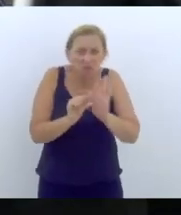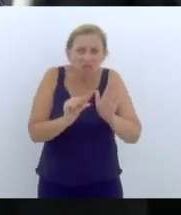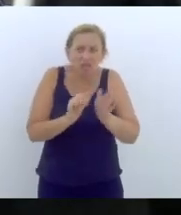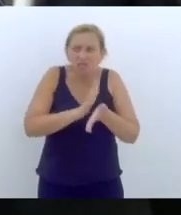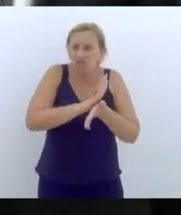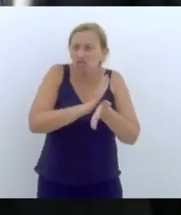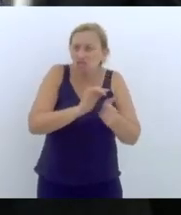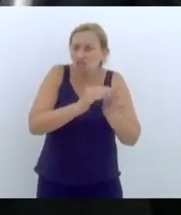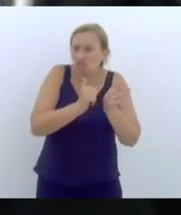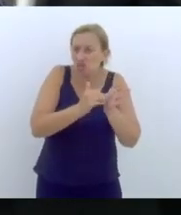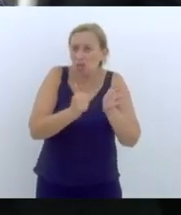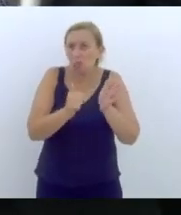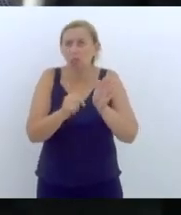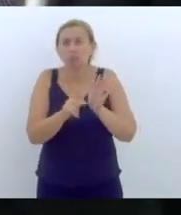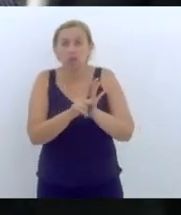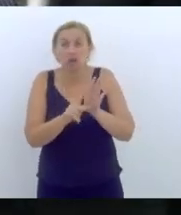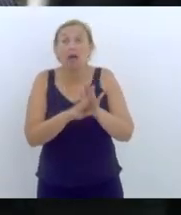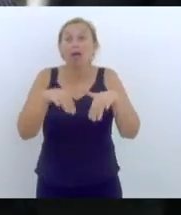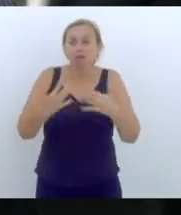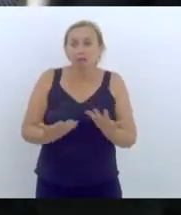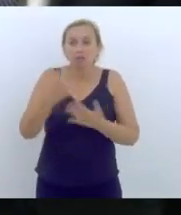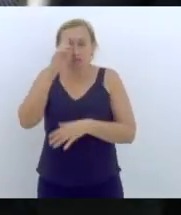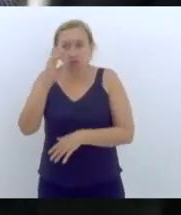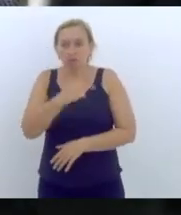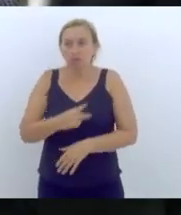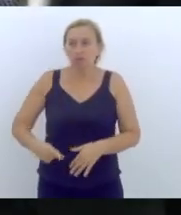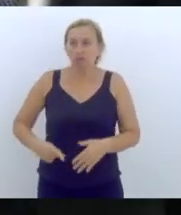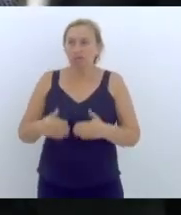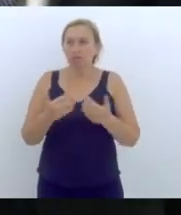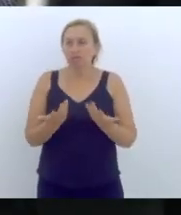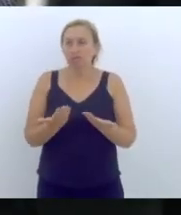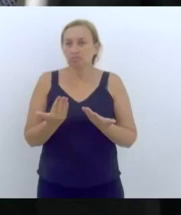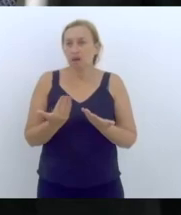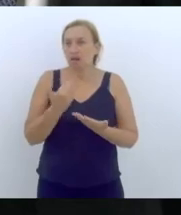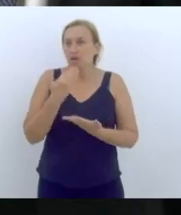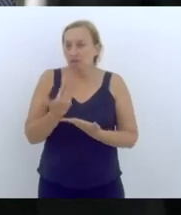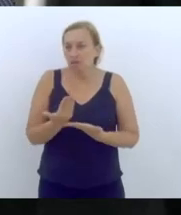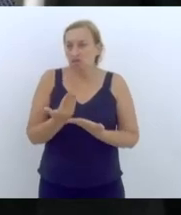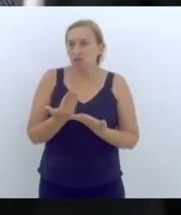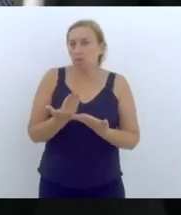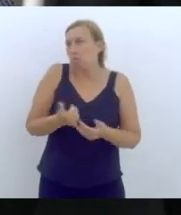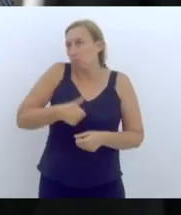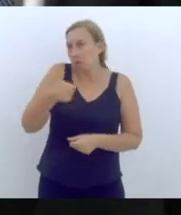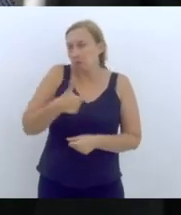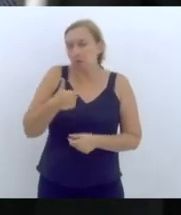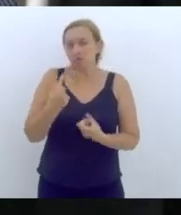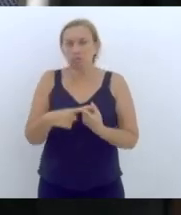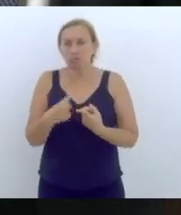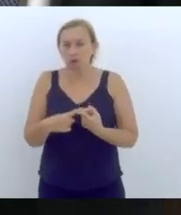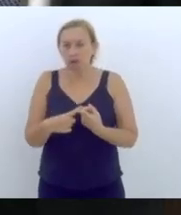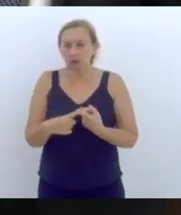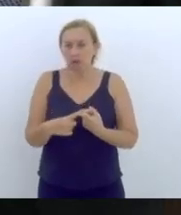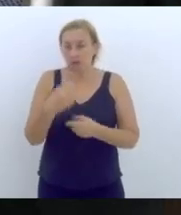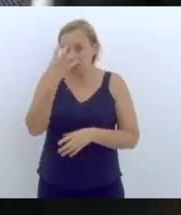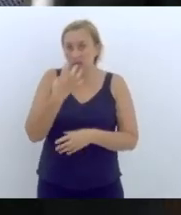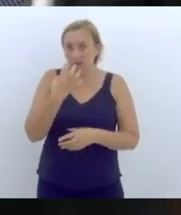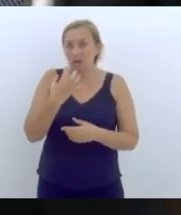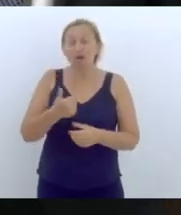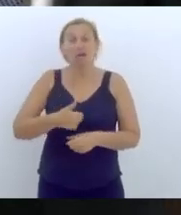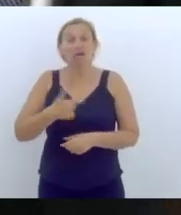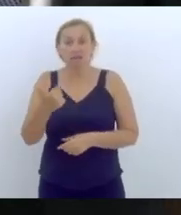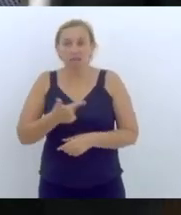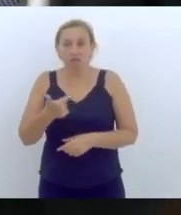projeto. Então, senhora presidente, não tem como abrir um precedente. Primeiro, porque abre um precedente grave. Segundo,